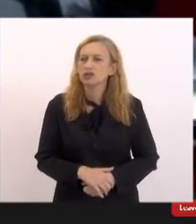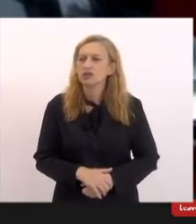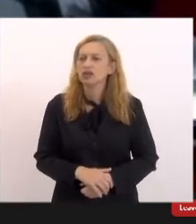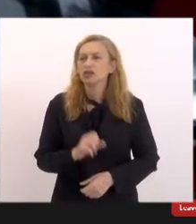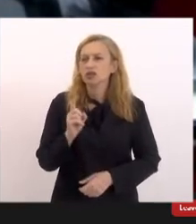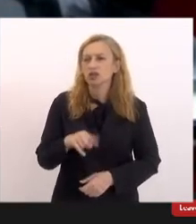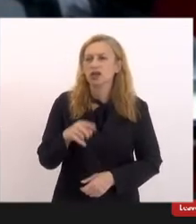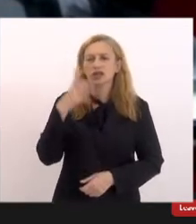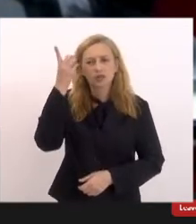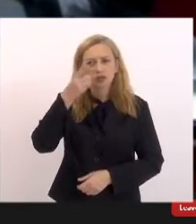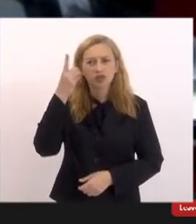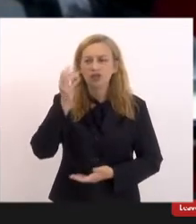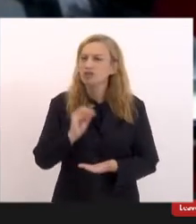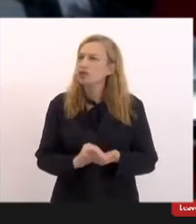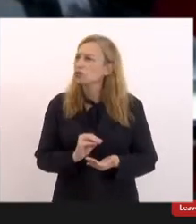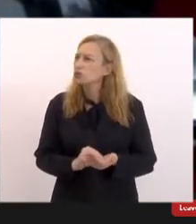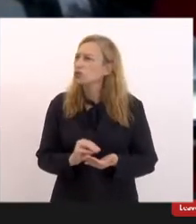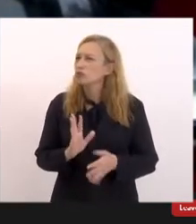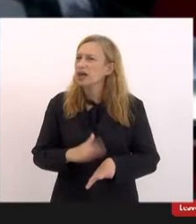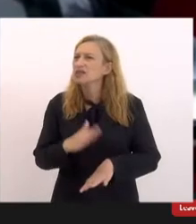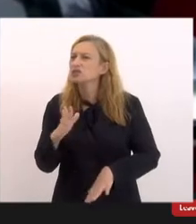deputado.